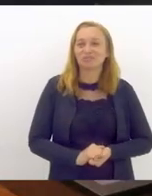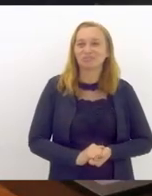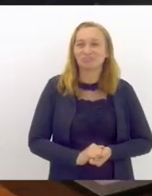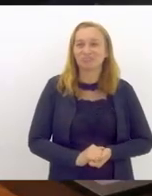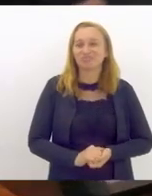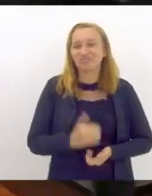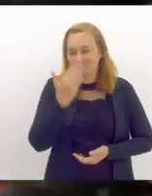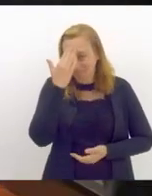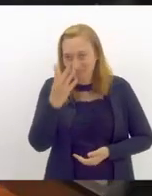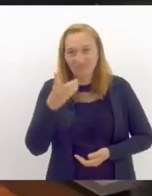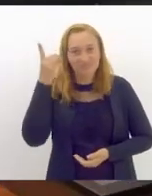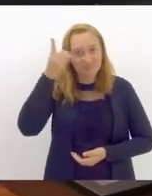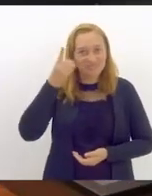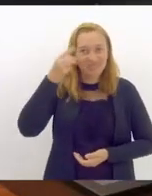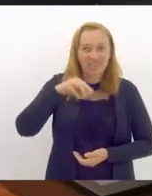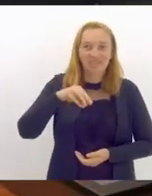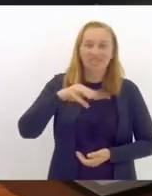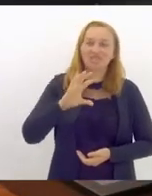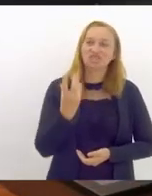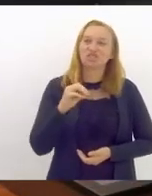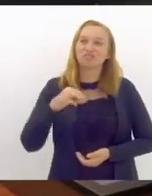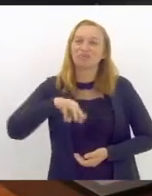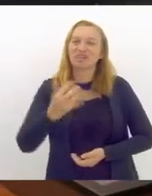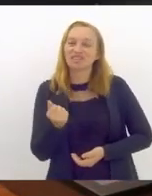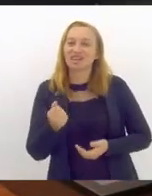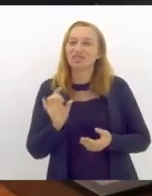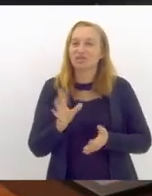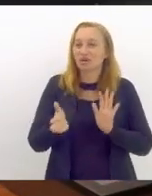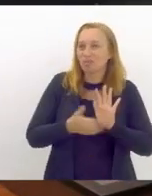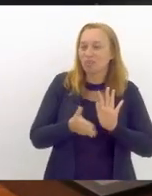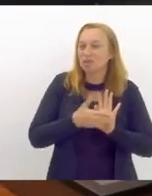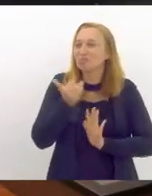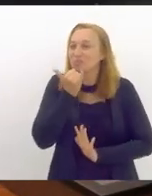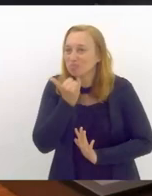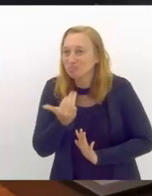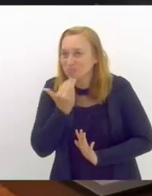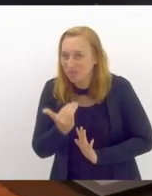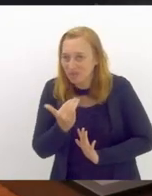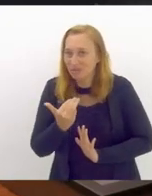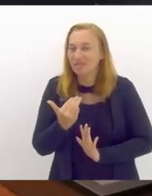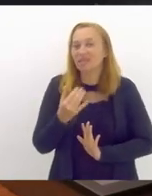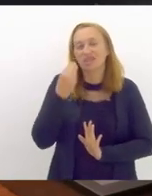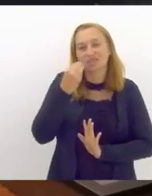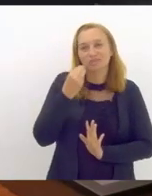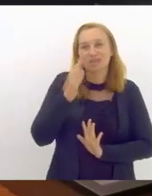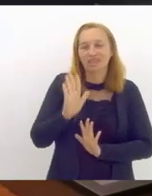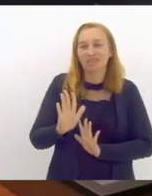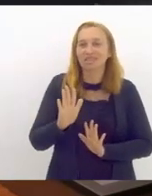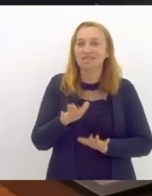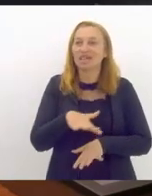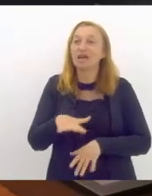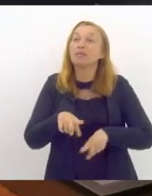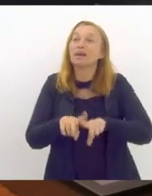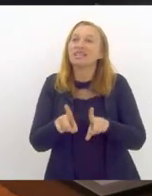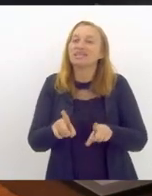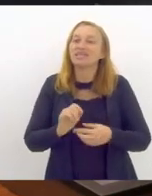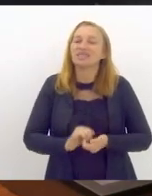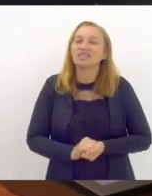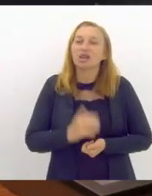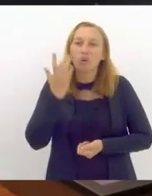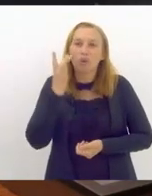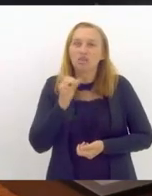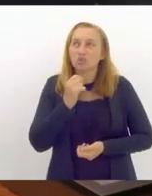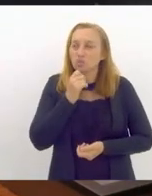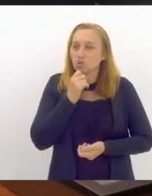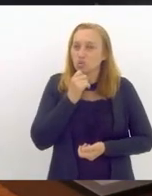Agradeço ao Deputado só só queria propor me perdoe assim com alguma experiência já nesse Campo Eu acho que